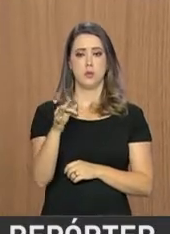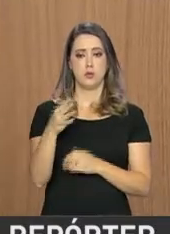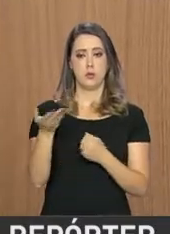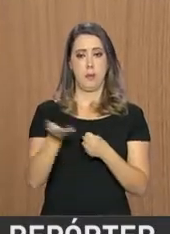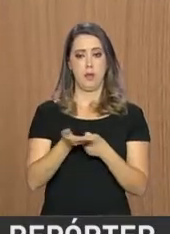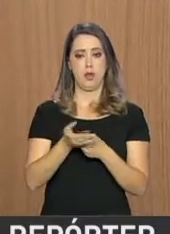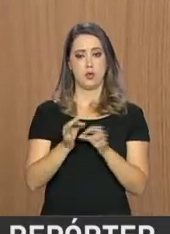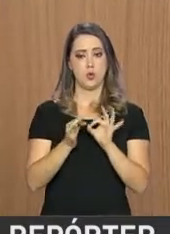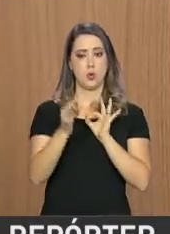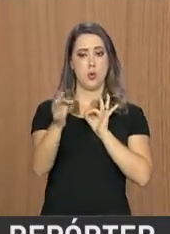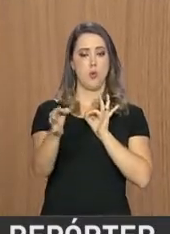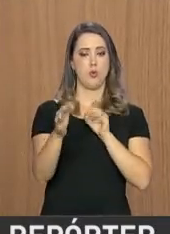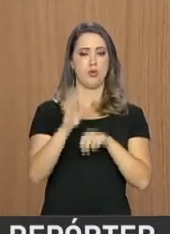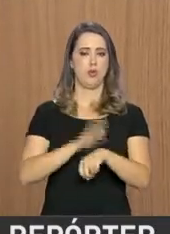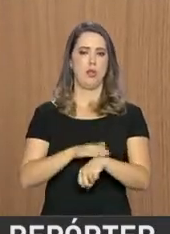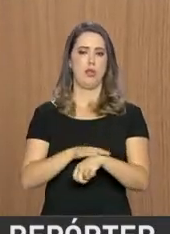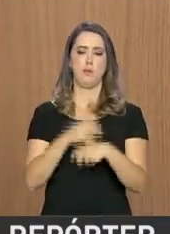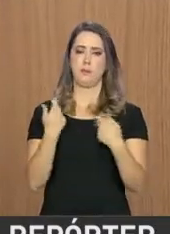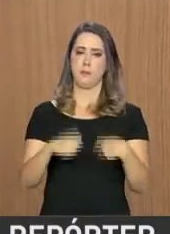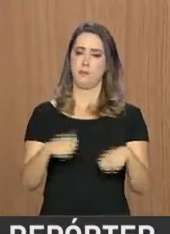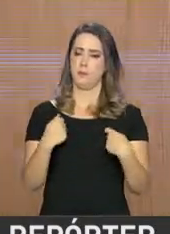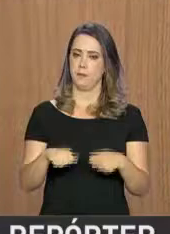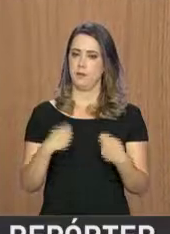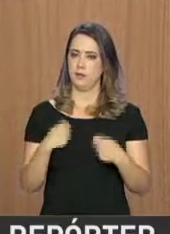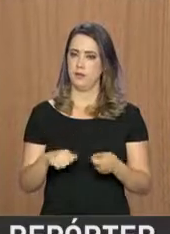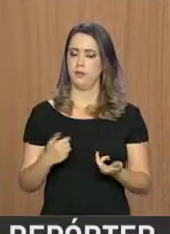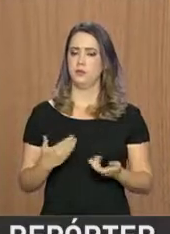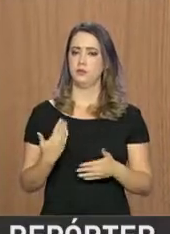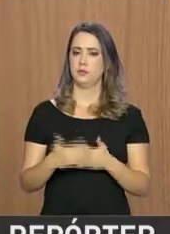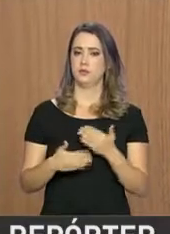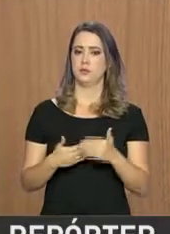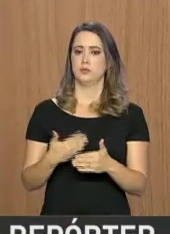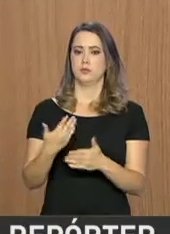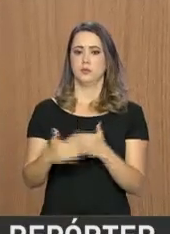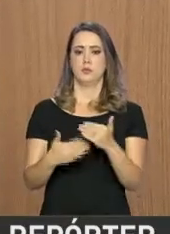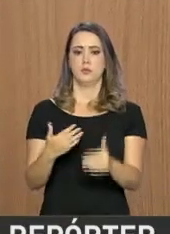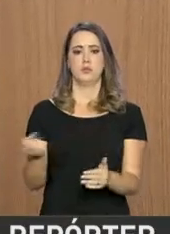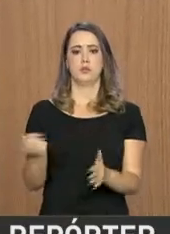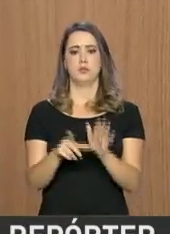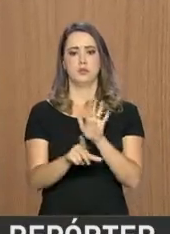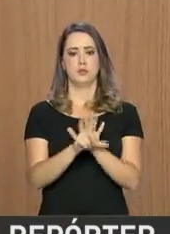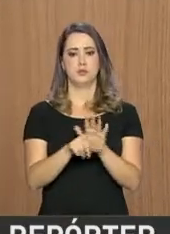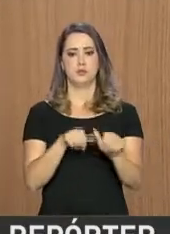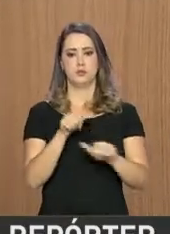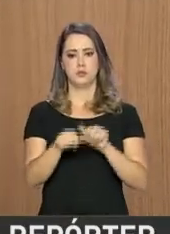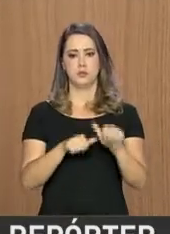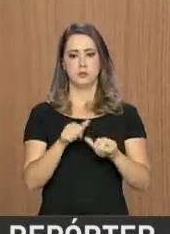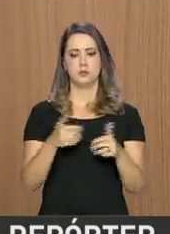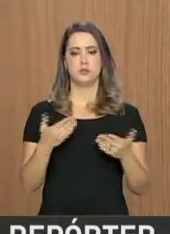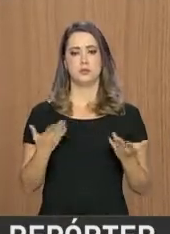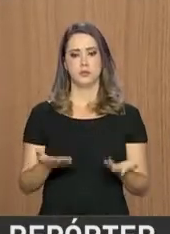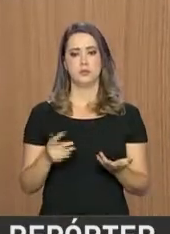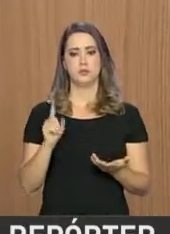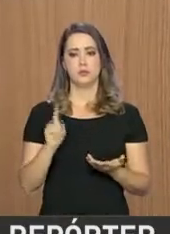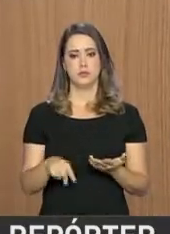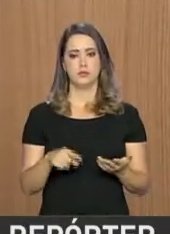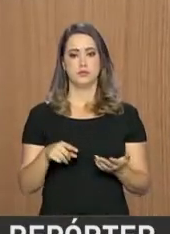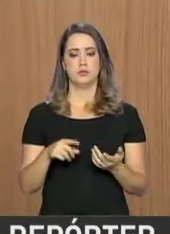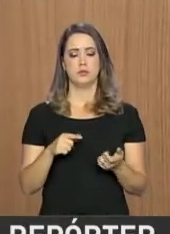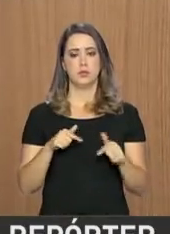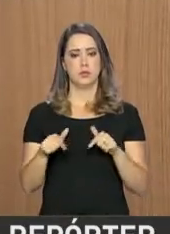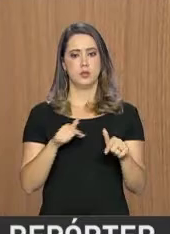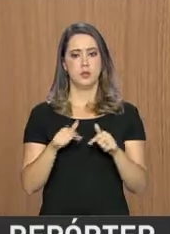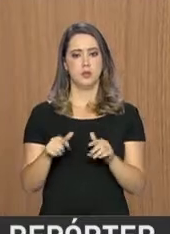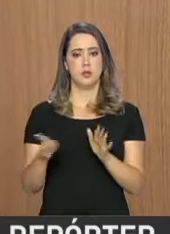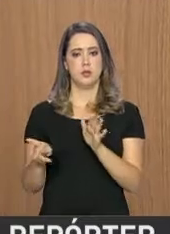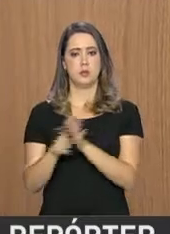é preciso dar continuidade dessa forma isso é uma tarefa com a